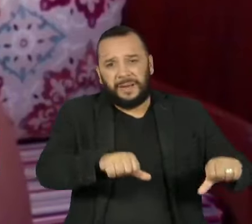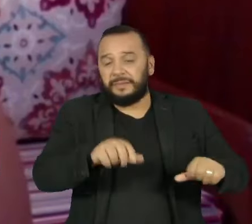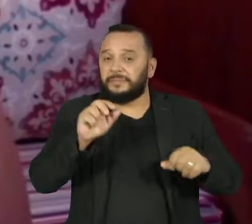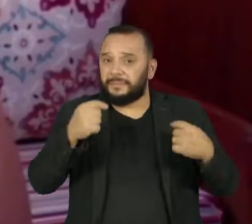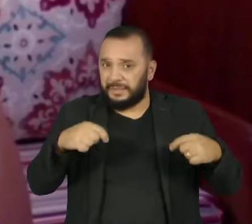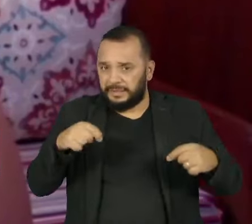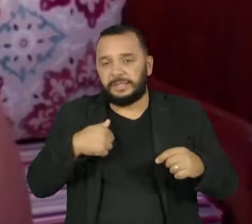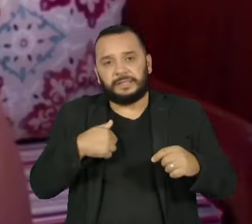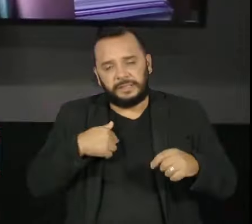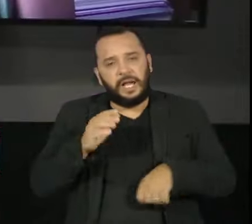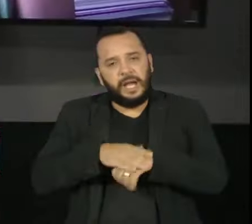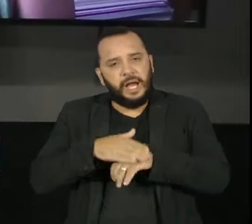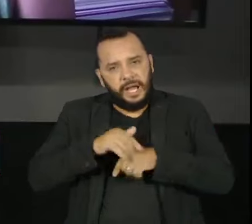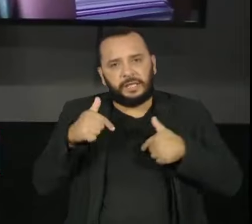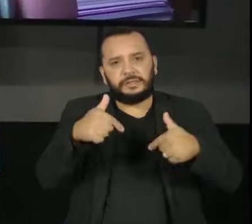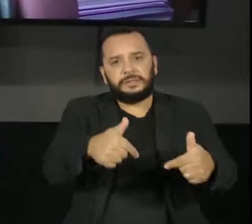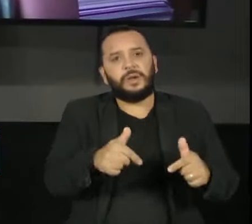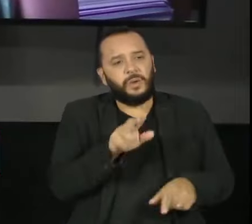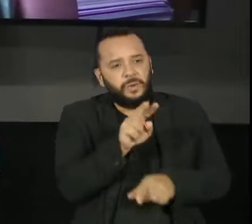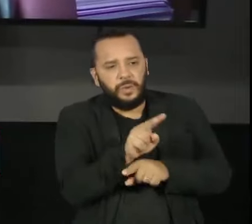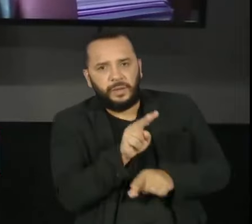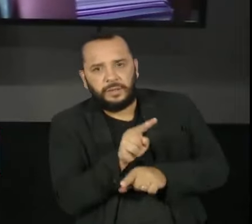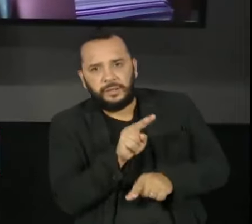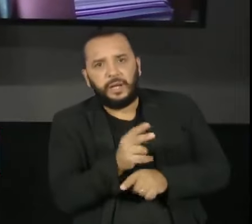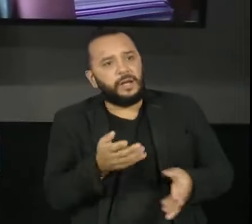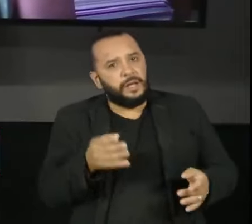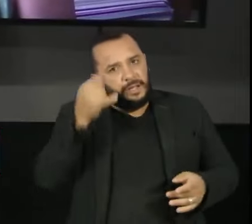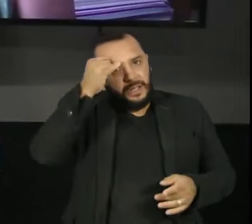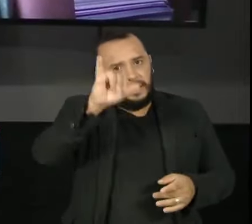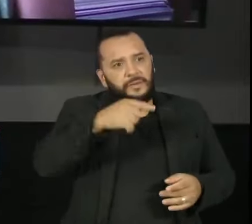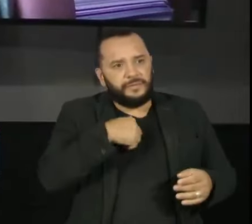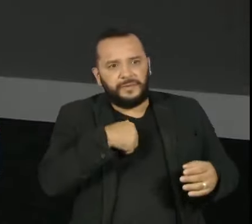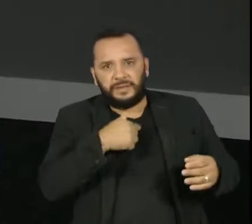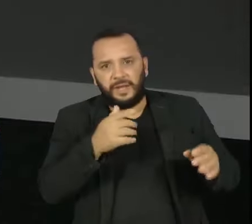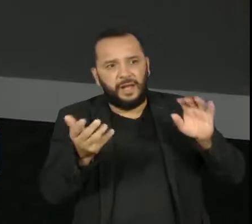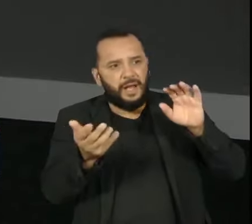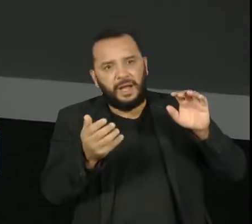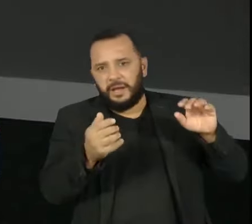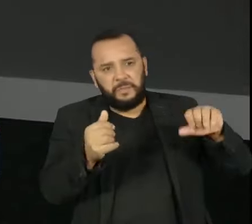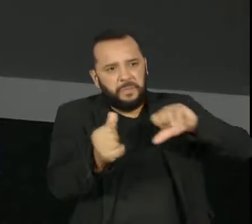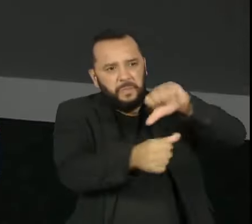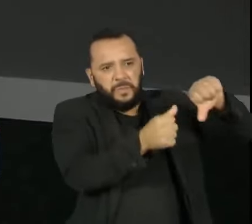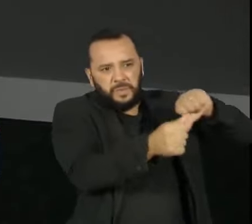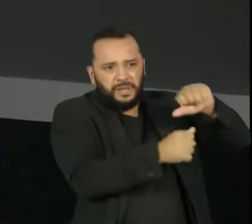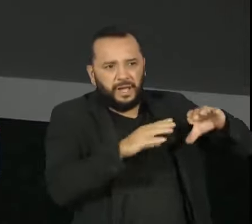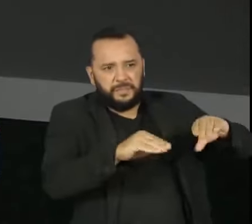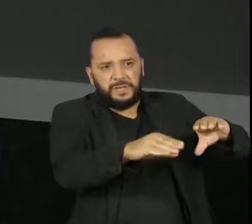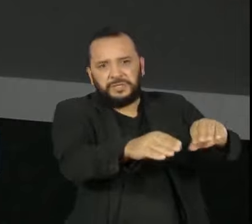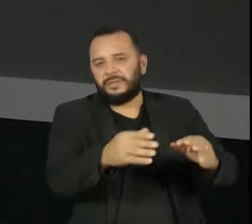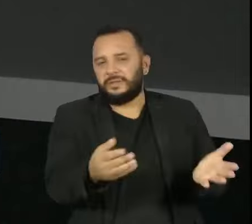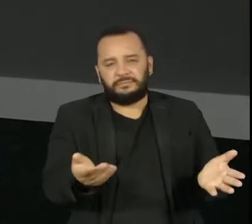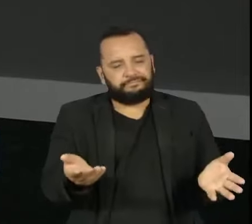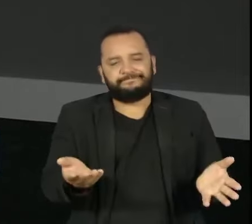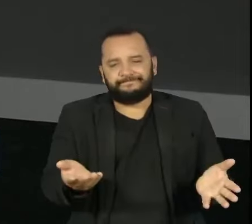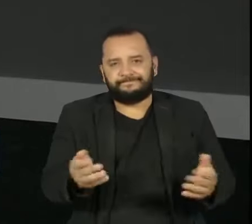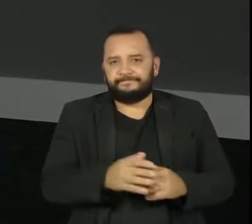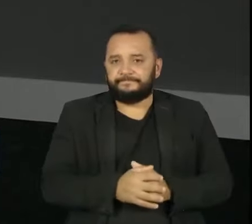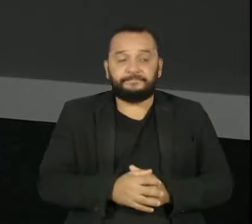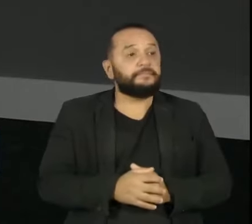frear essas mudanças que já estão acontecendo por diversos fatores estressantes e para manter a floresta viva são